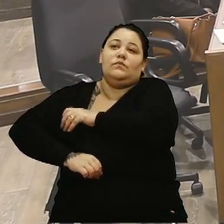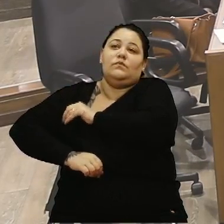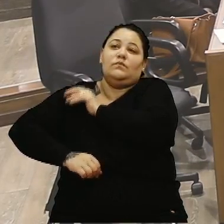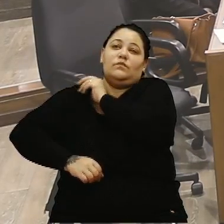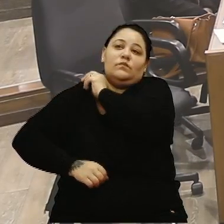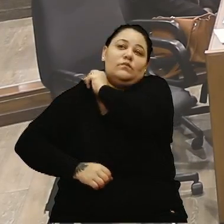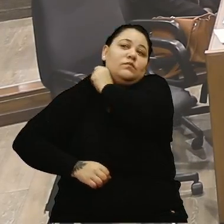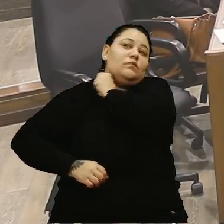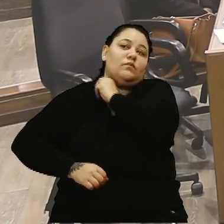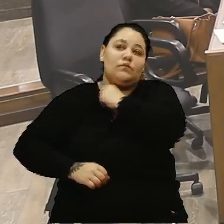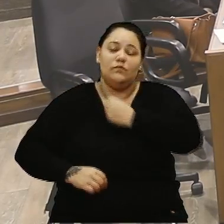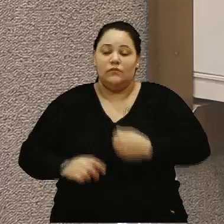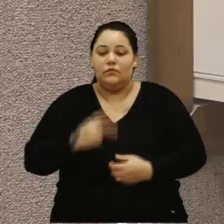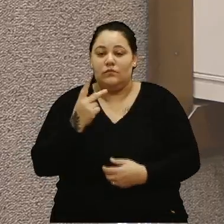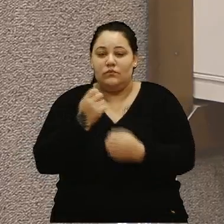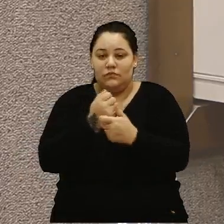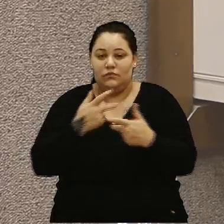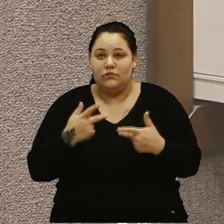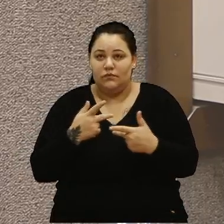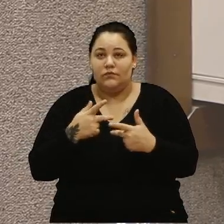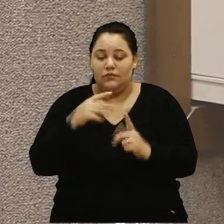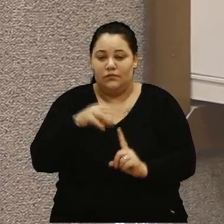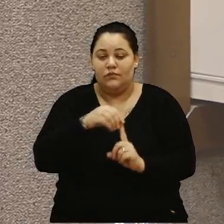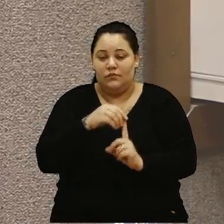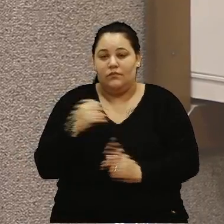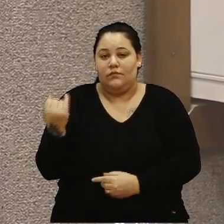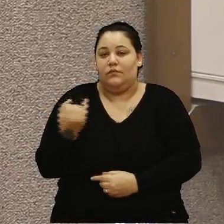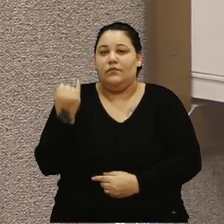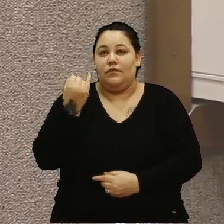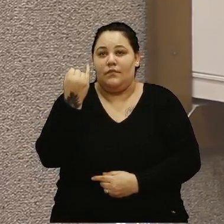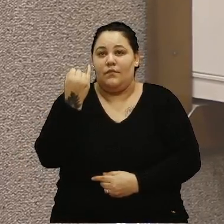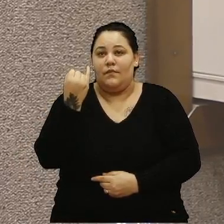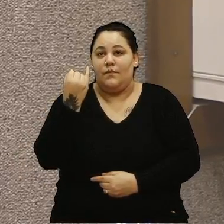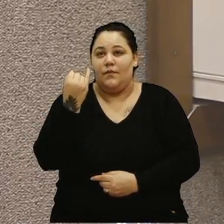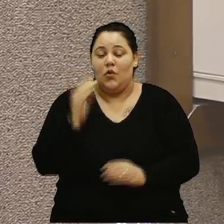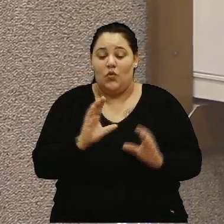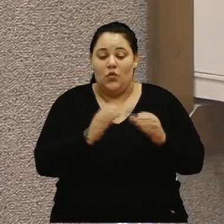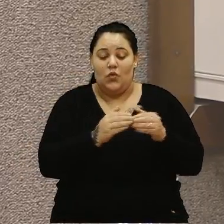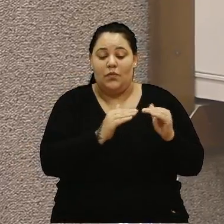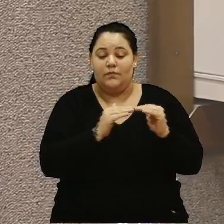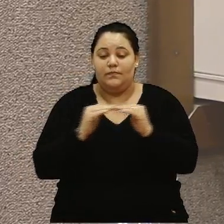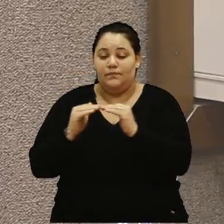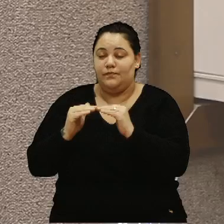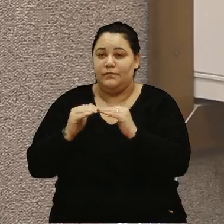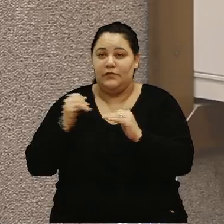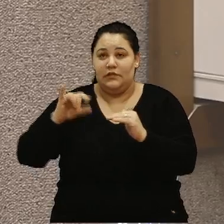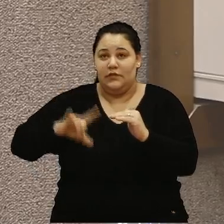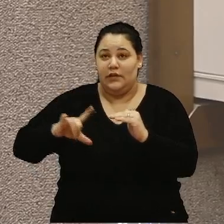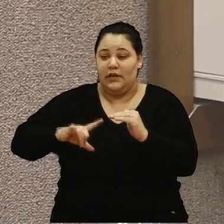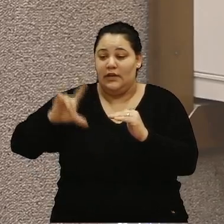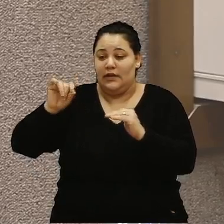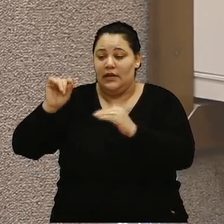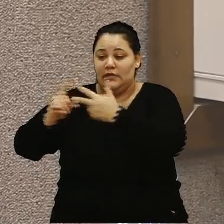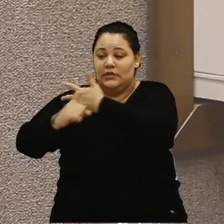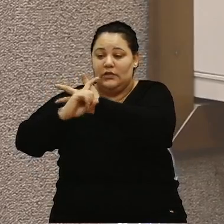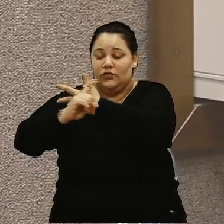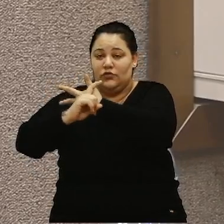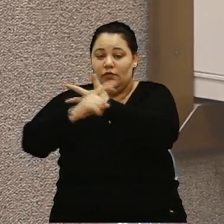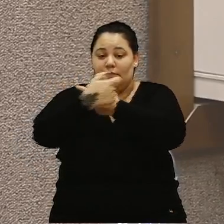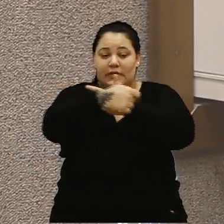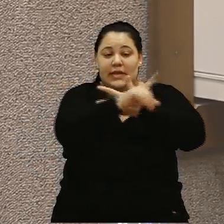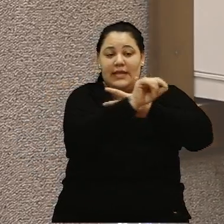Duas coisas fundamentais. Os conselhos são paritários, portanto, se tu tem 10 do executivo, tu tem que ter 10 da sociedade